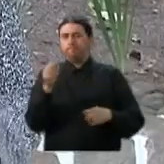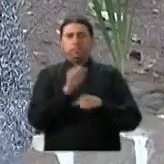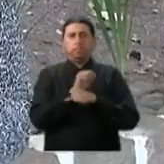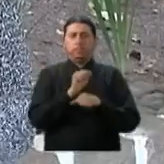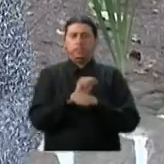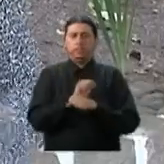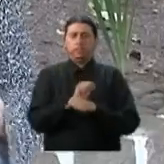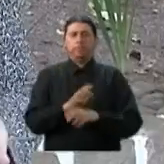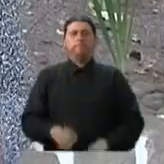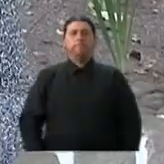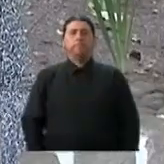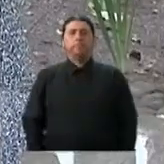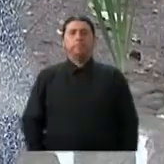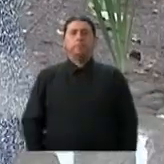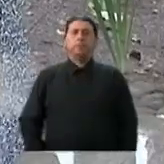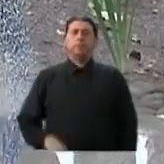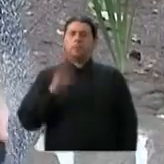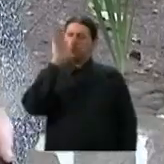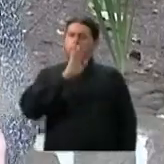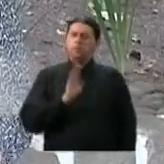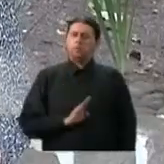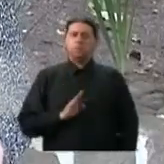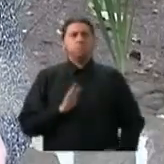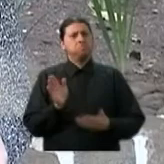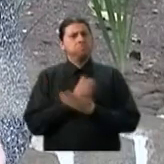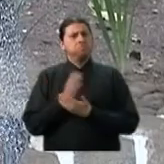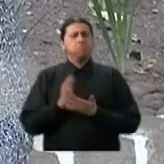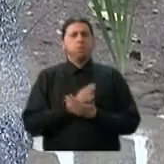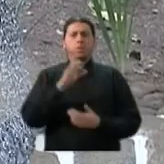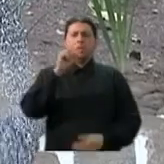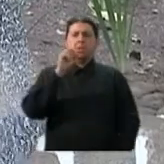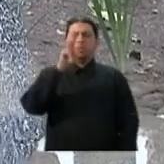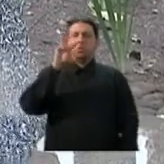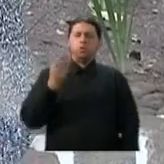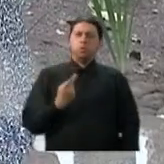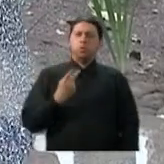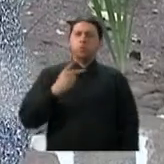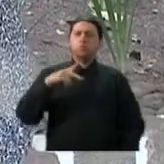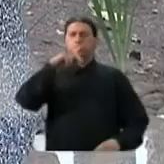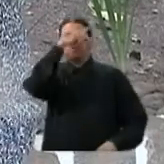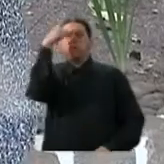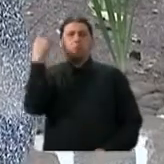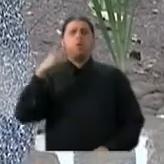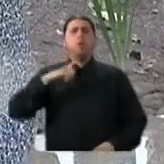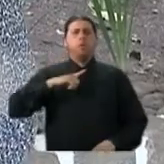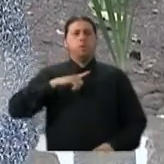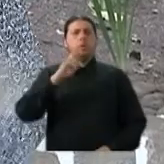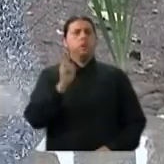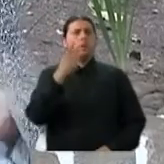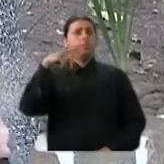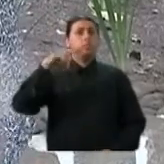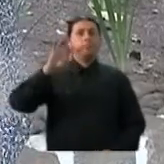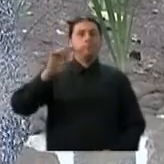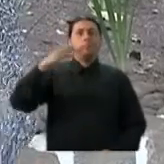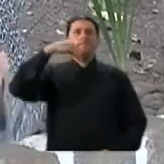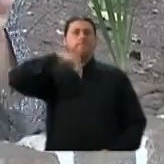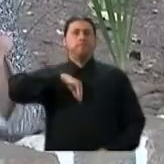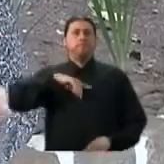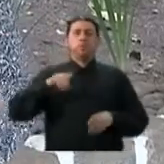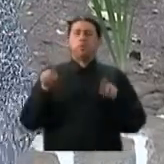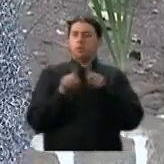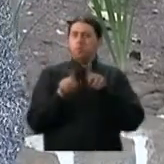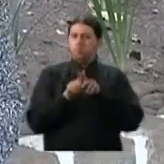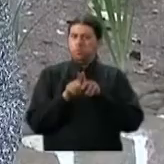A estimativa é de que no Brasil, cerca de 10 milhões de pessoas sejam portadoras do vírus HPV. Além disso,